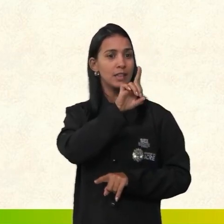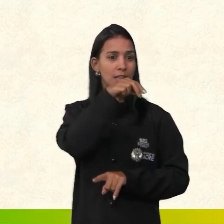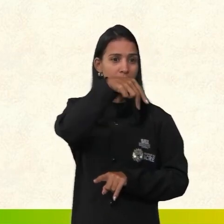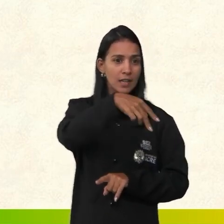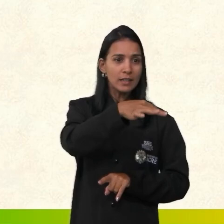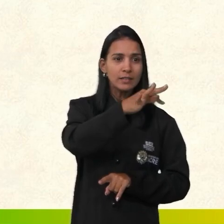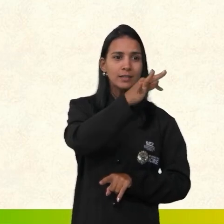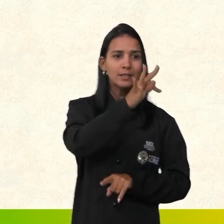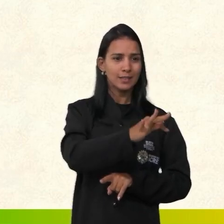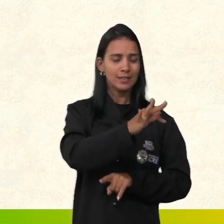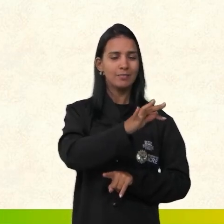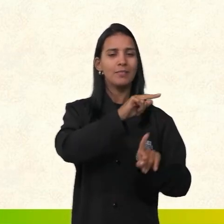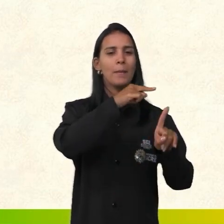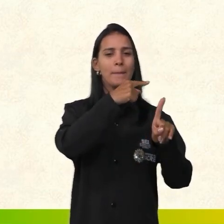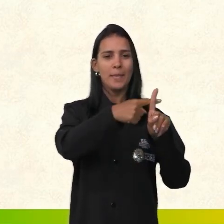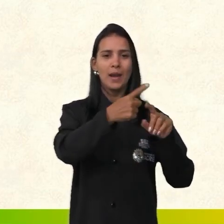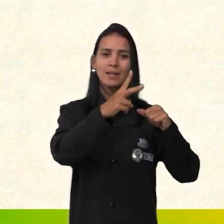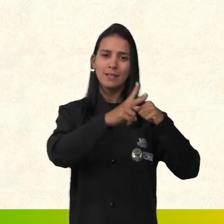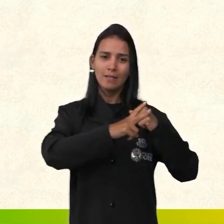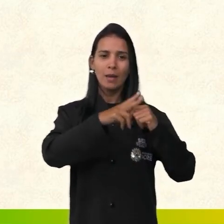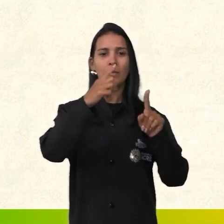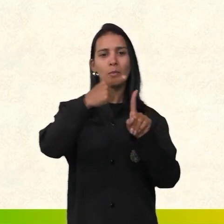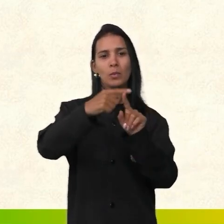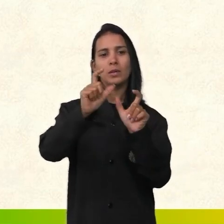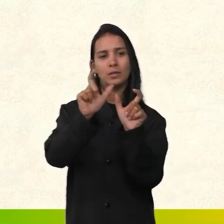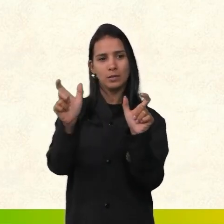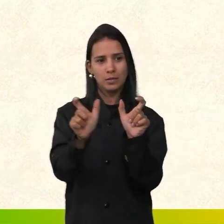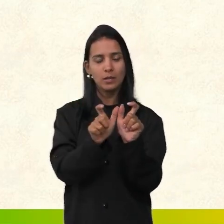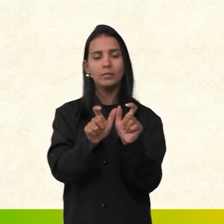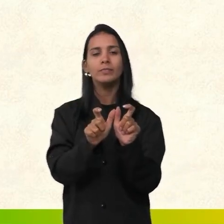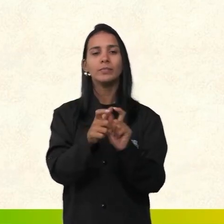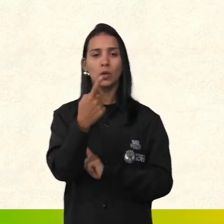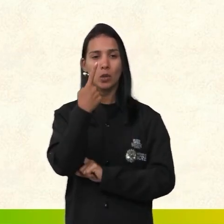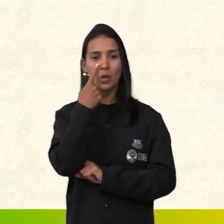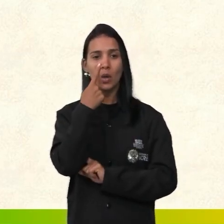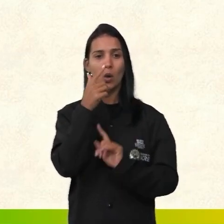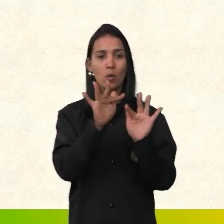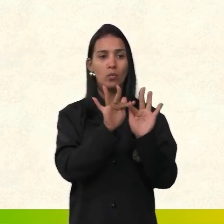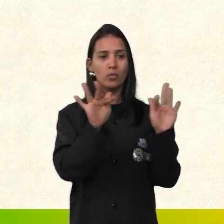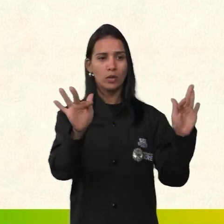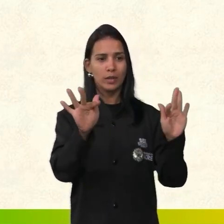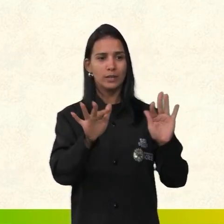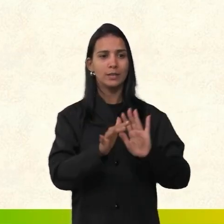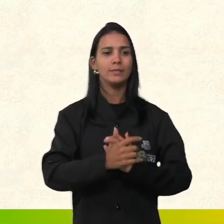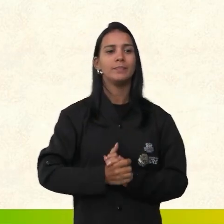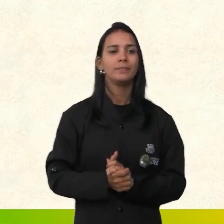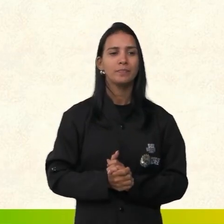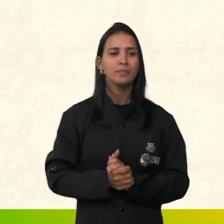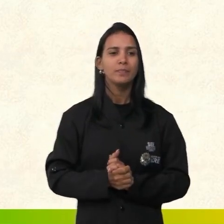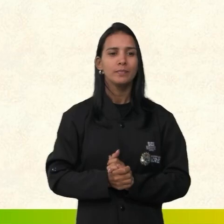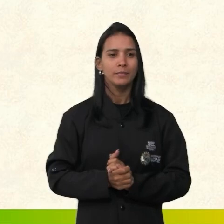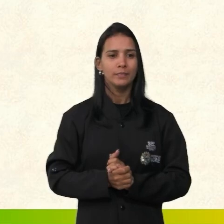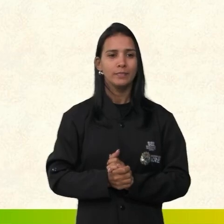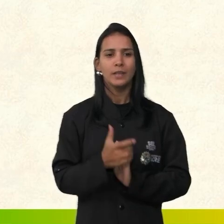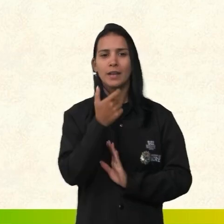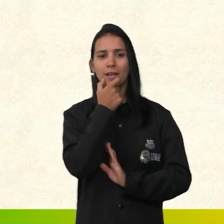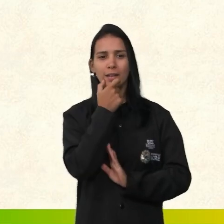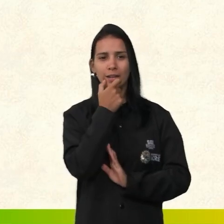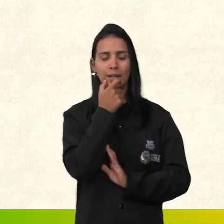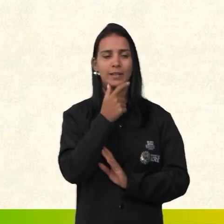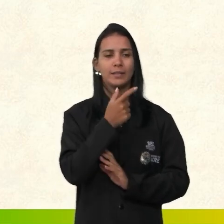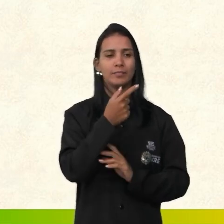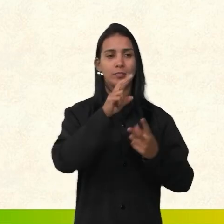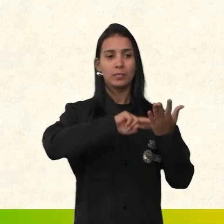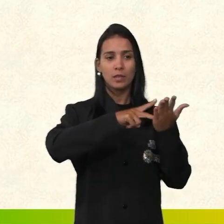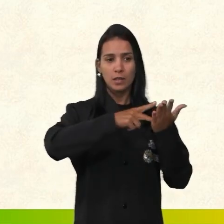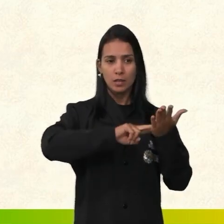e o complemento. Vamos ver agora um exemplo de frase. She didn't go to school last week. Ela